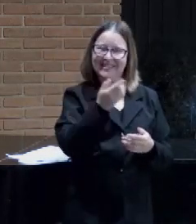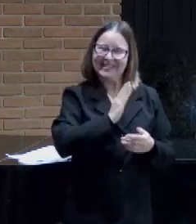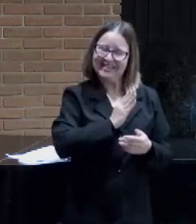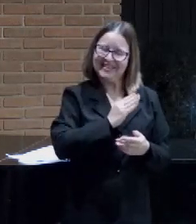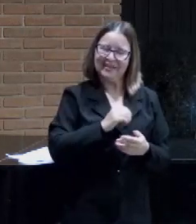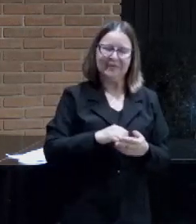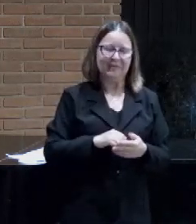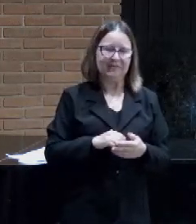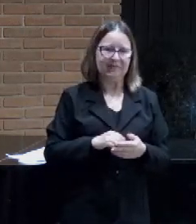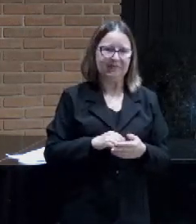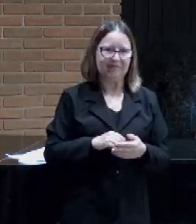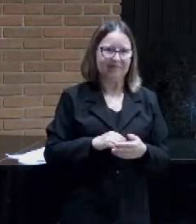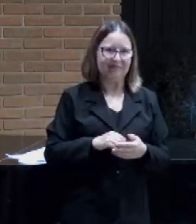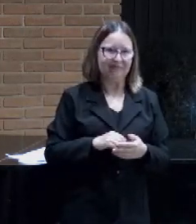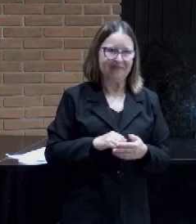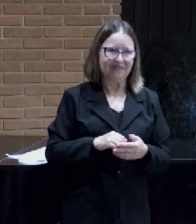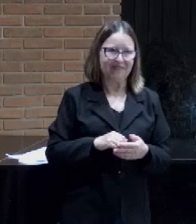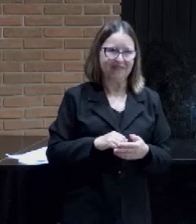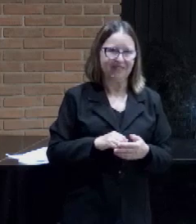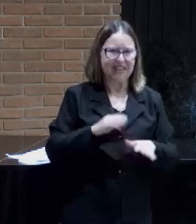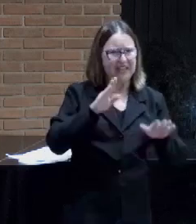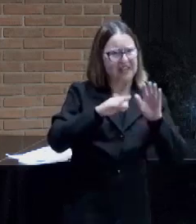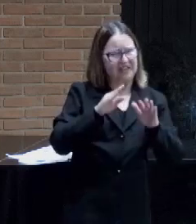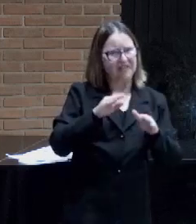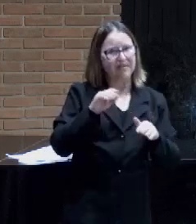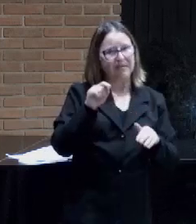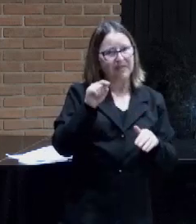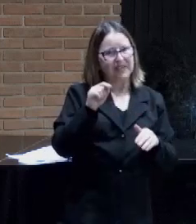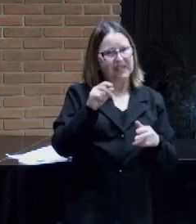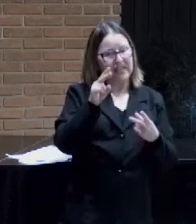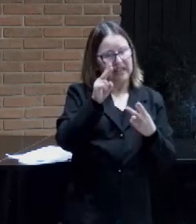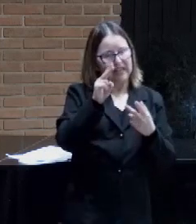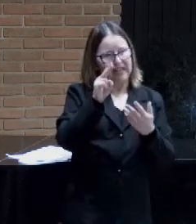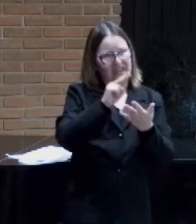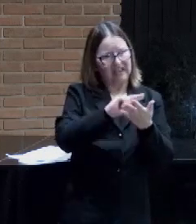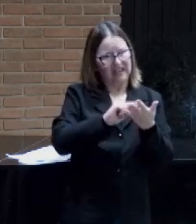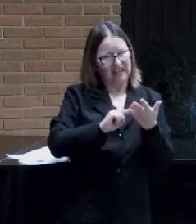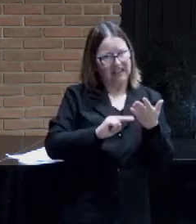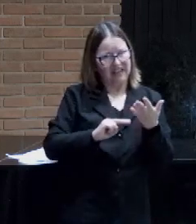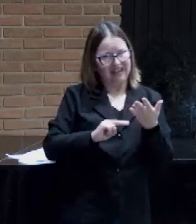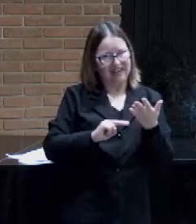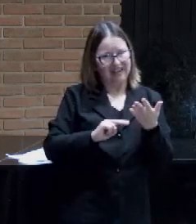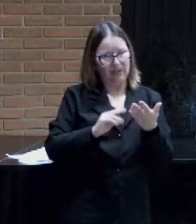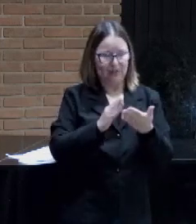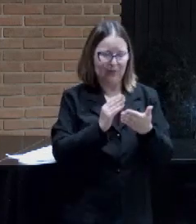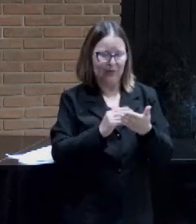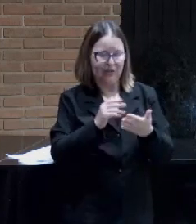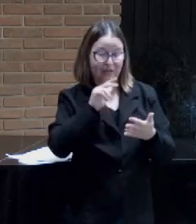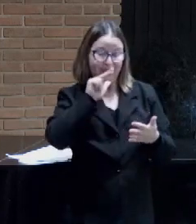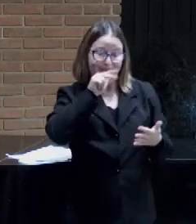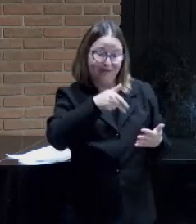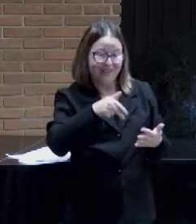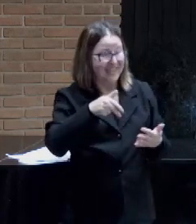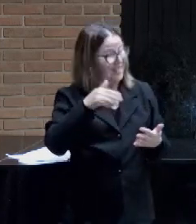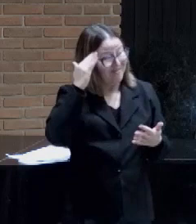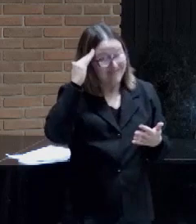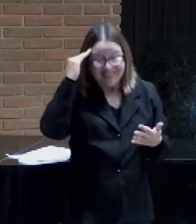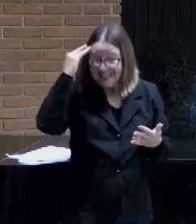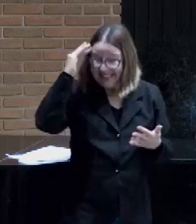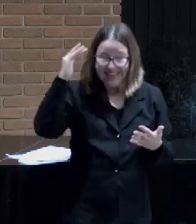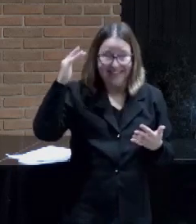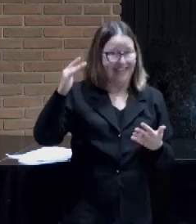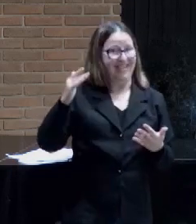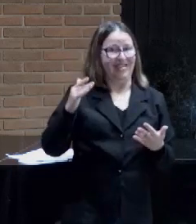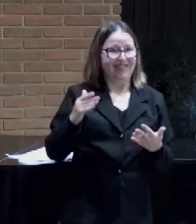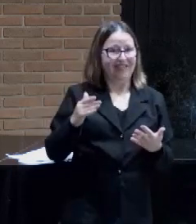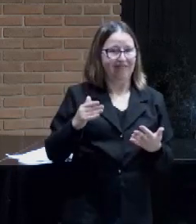Talvez você escutou a pregação, talvez você leu, talvez você conheça o livro de Jonas e você não entenda o que está ali. Talvez o que foi falado nessa